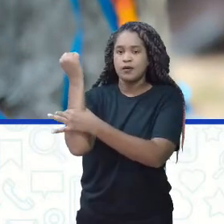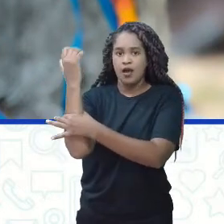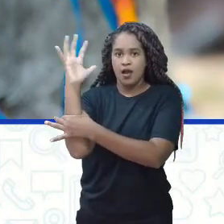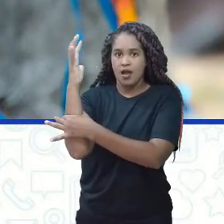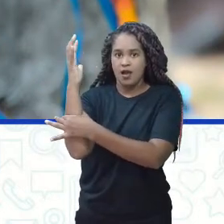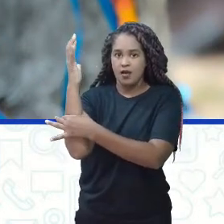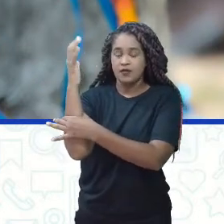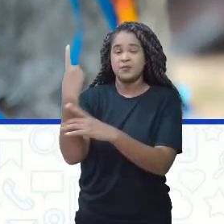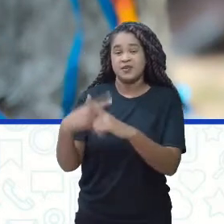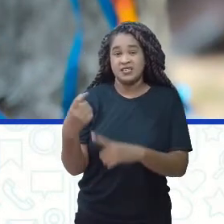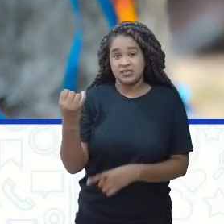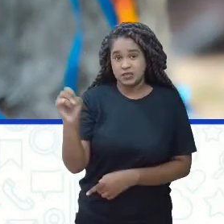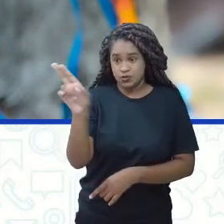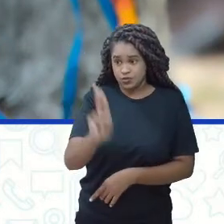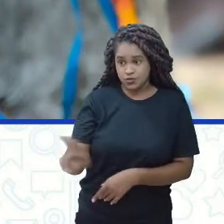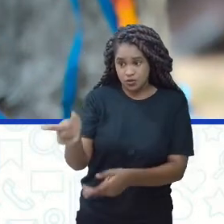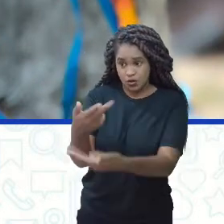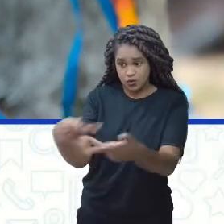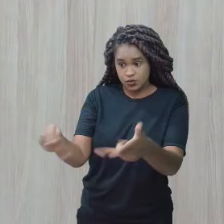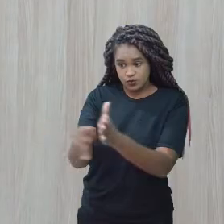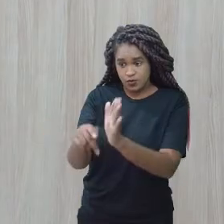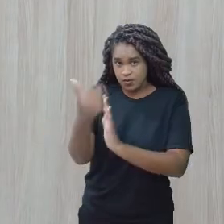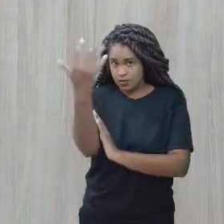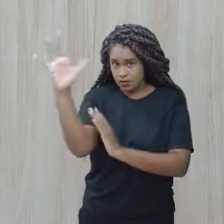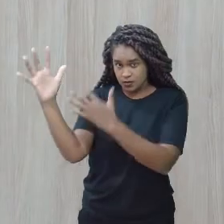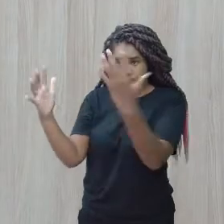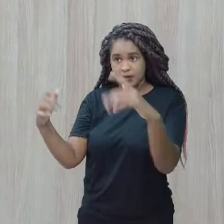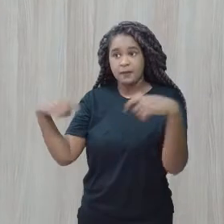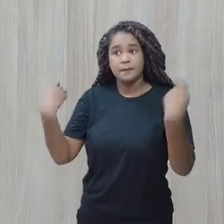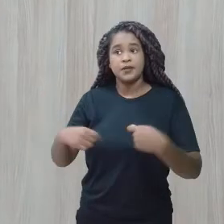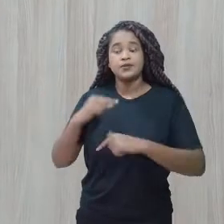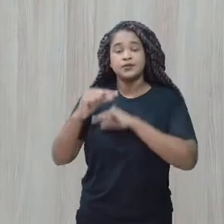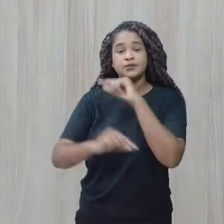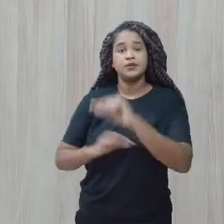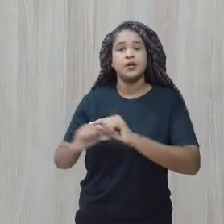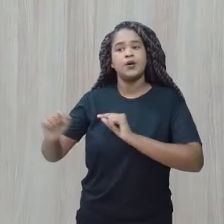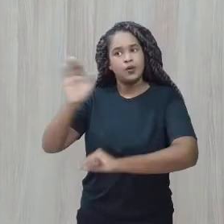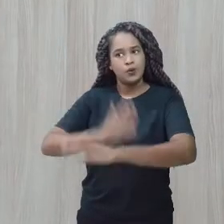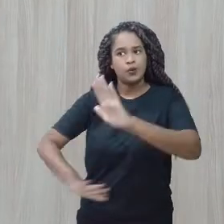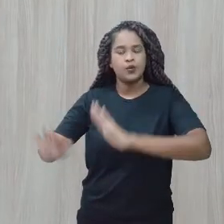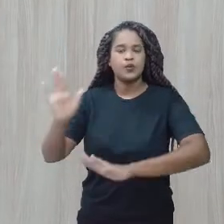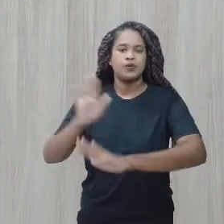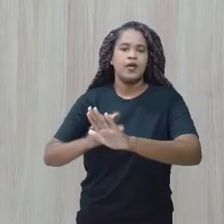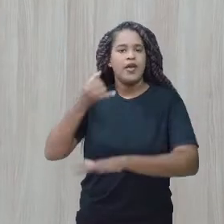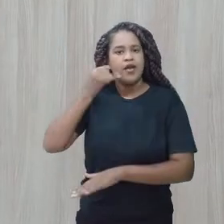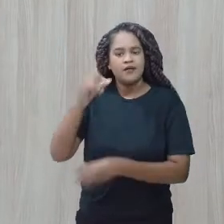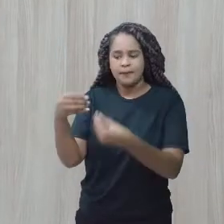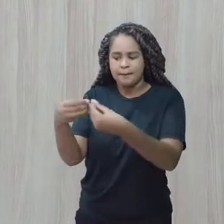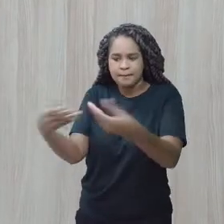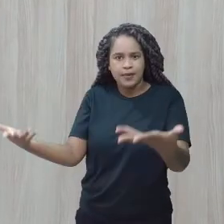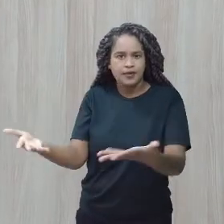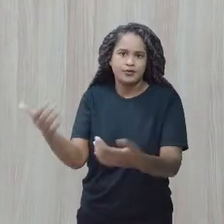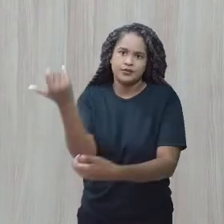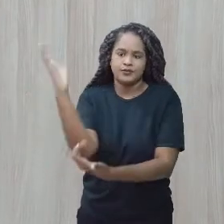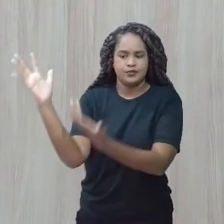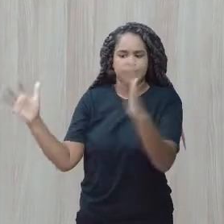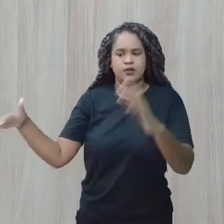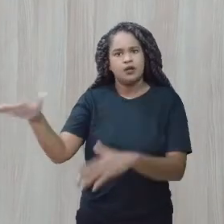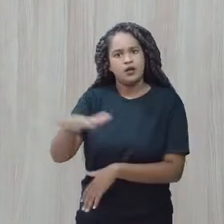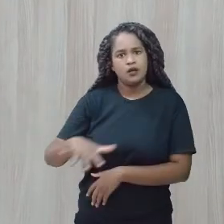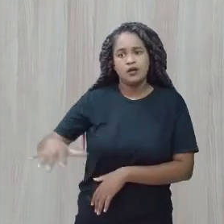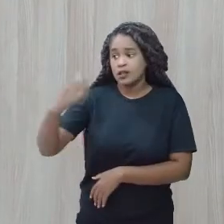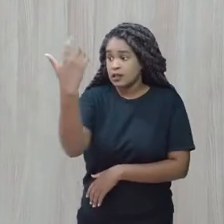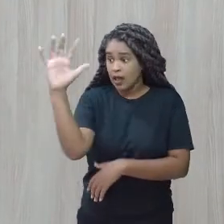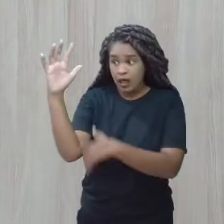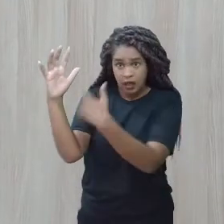usar algo da natureza, a gente precisa ter muito cuidado para a gente não maltratar a natureza. A natureza, ela